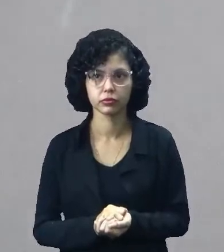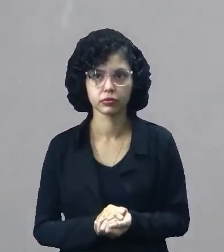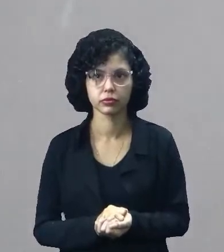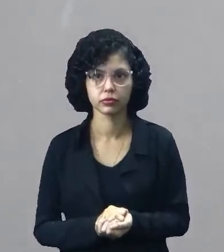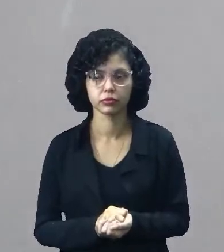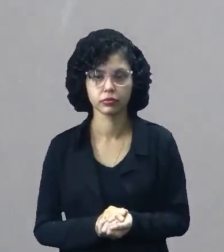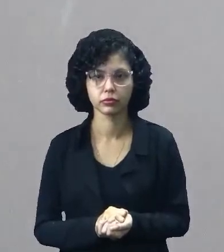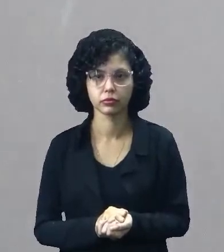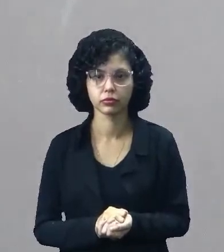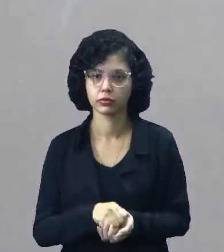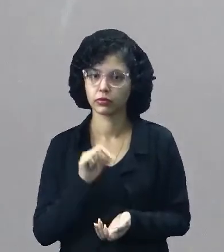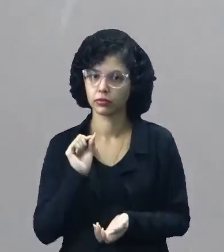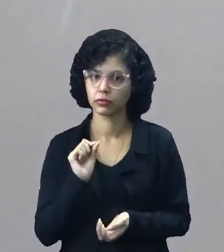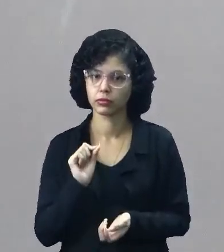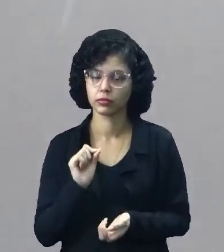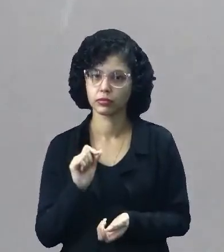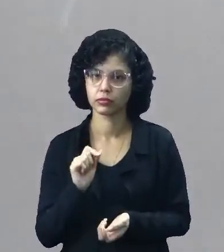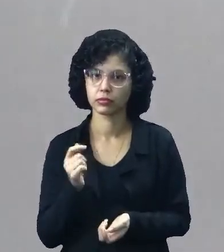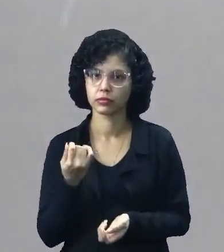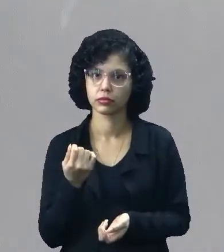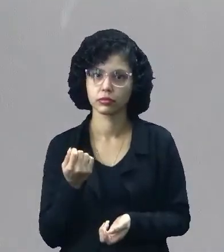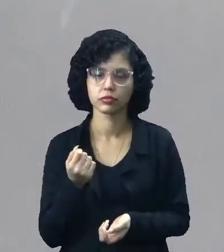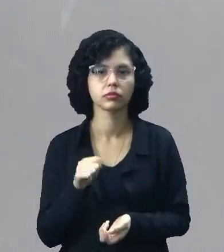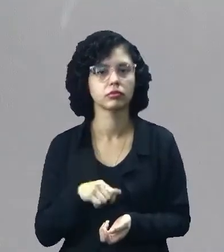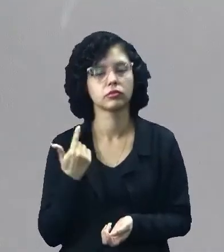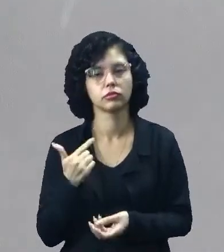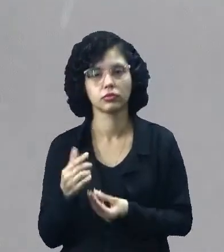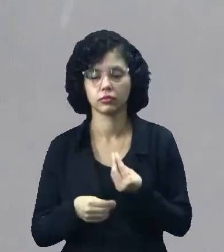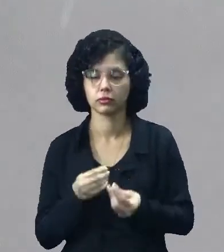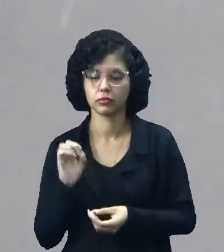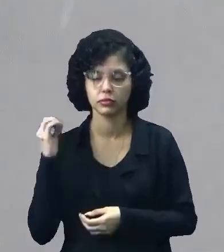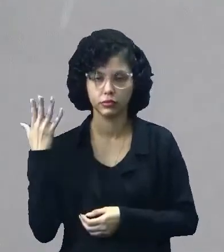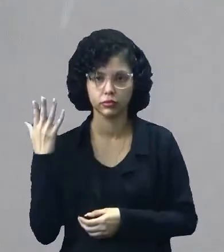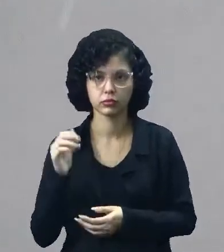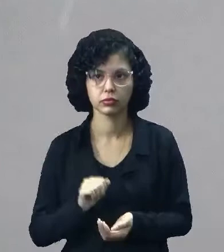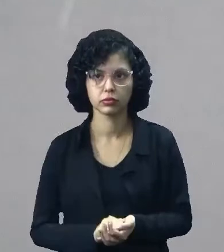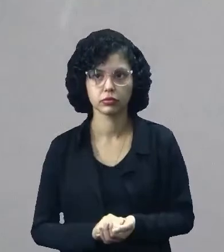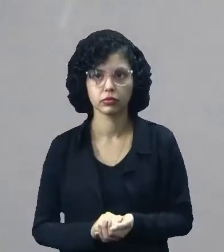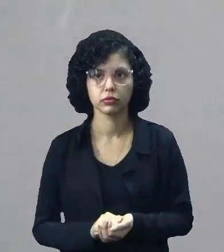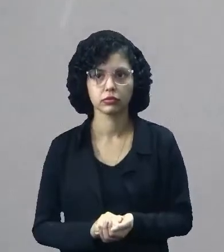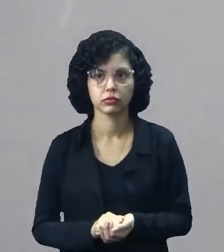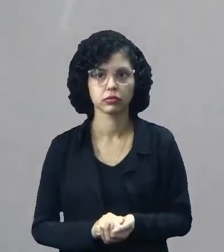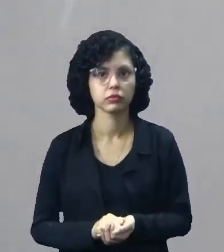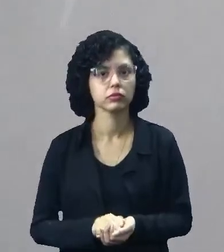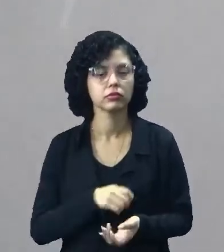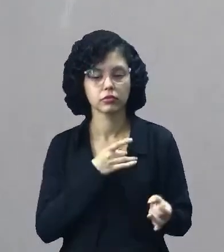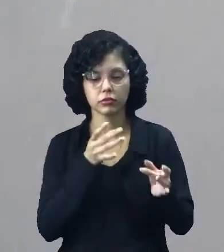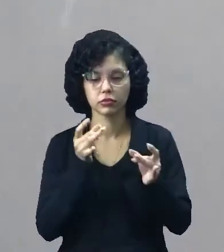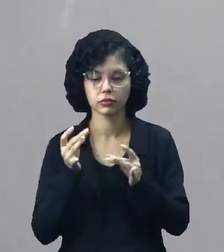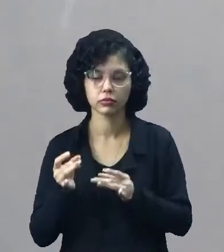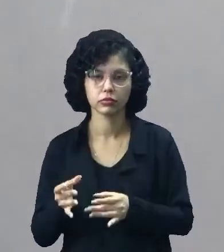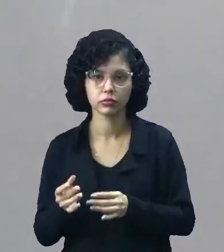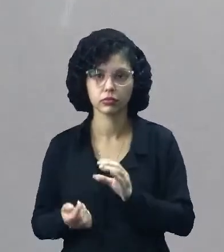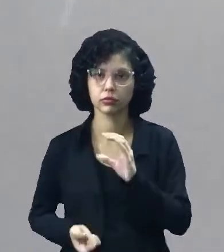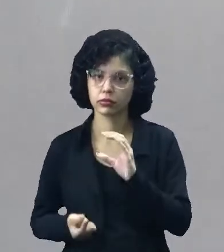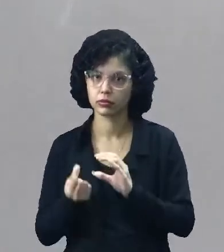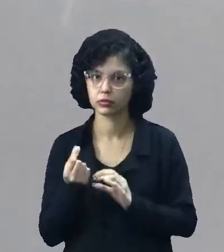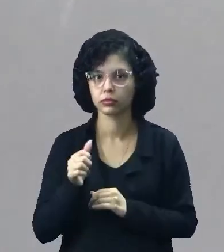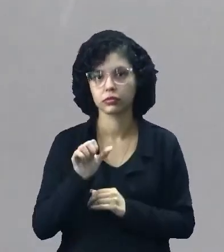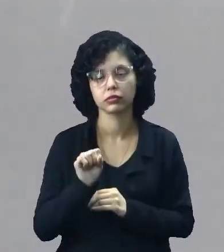seguridade, né? Muitas vezes, que nem sempre funciona, né? Porque a lógica do mercado, né? Como a gente falou aí, o capitalismo é